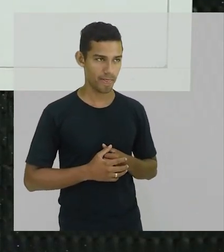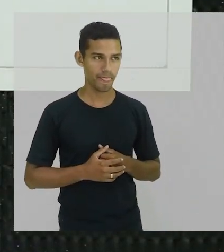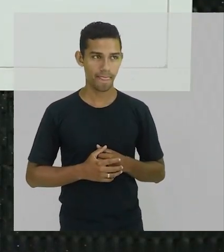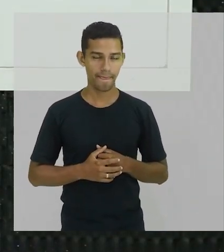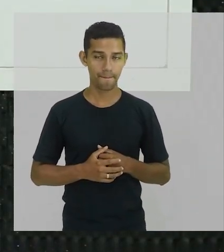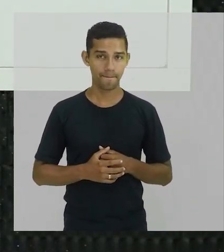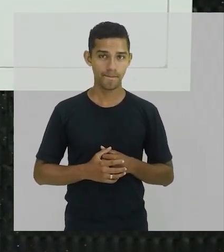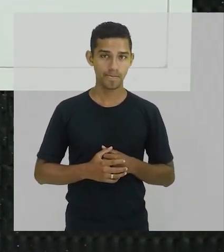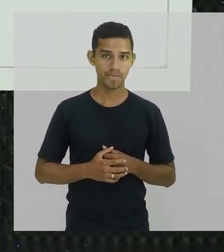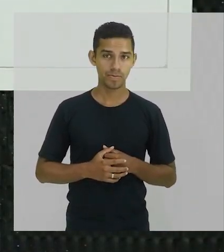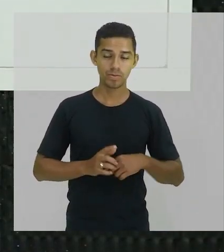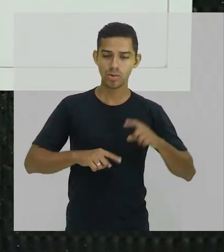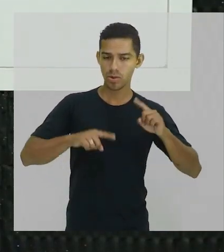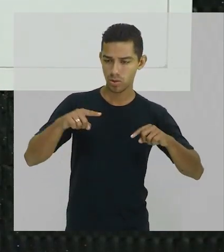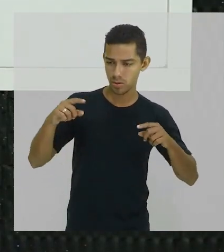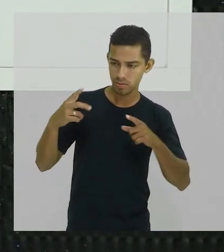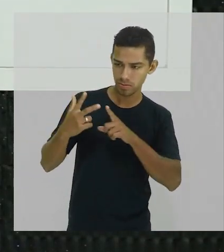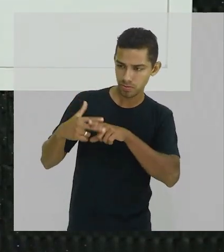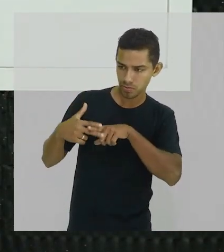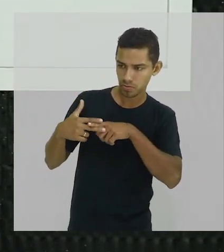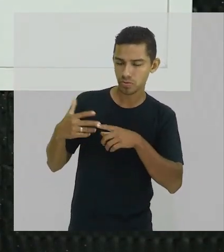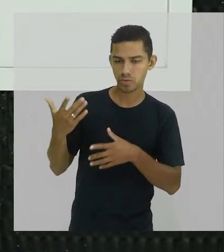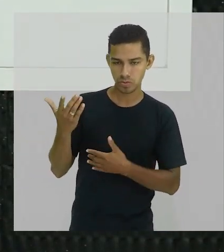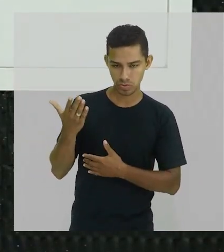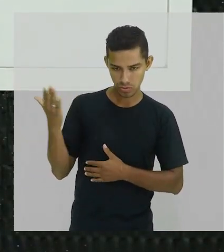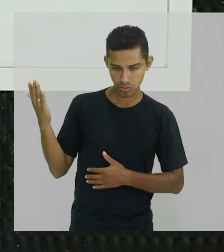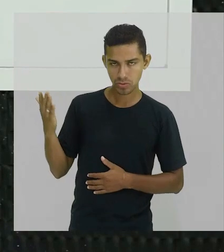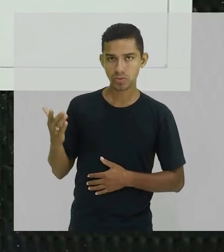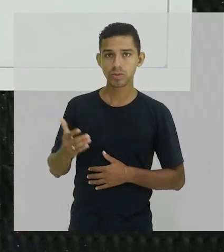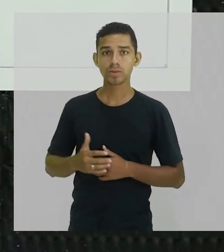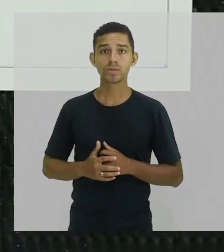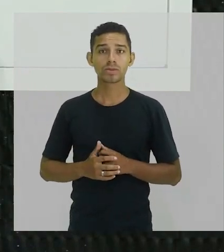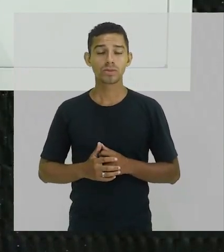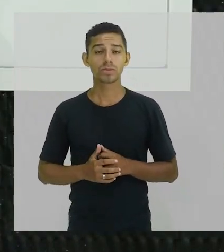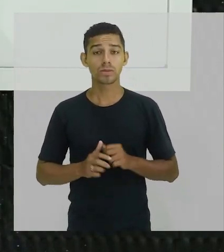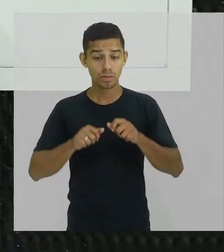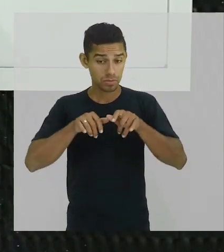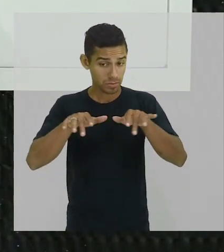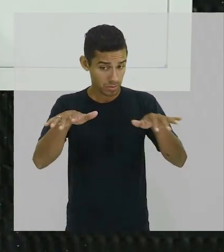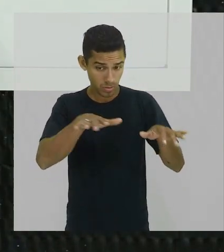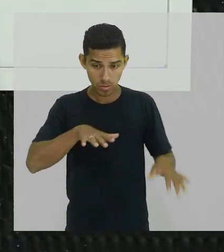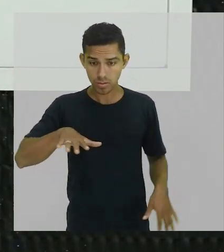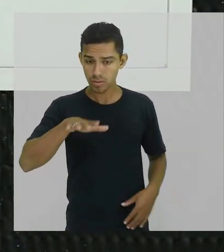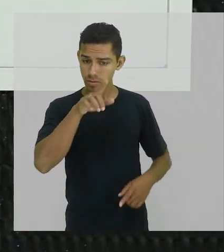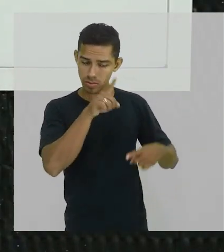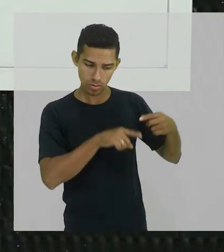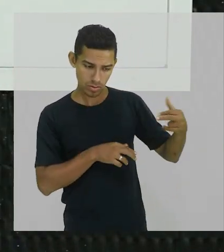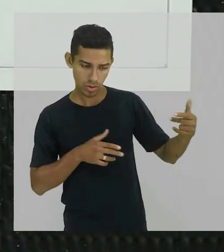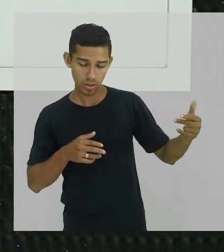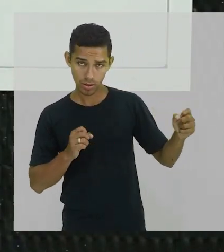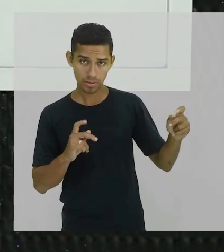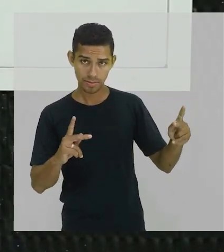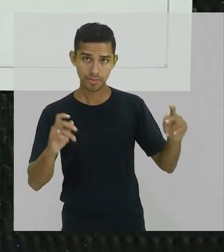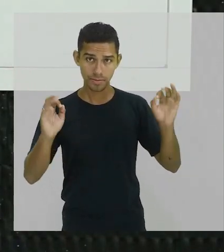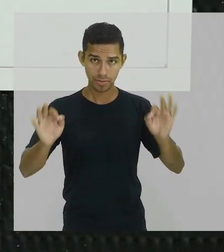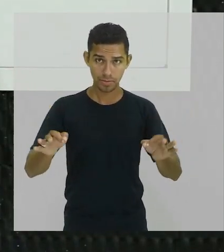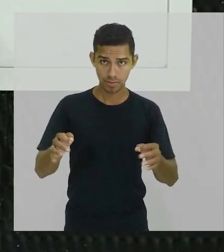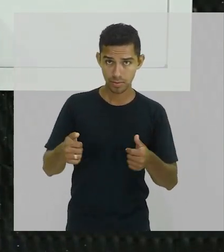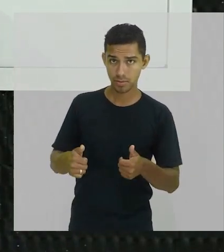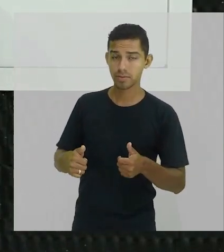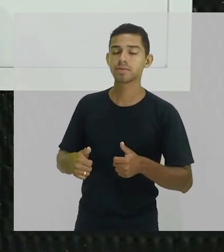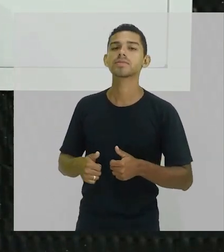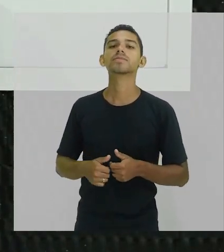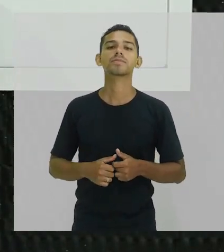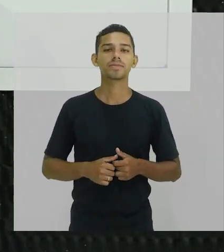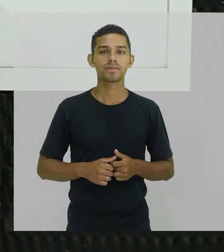onda mecânica, desculpa, né, a acústica, essa onda mecânica que se propaga em um meio material, tá certo?